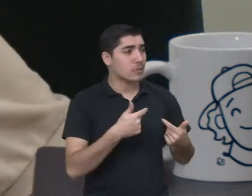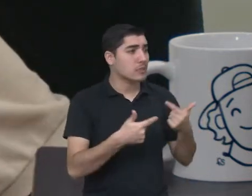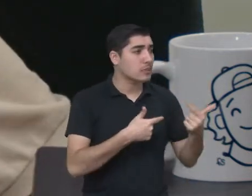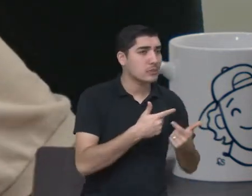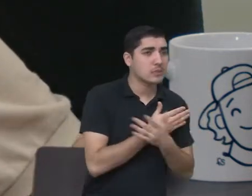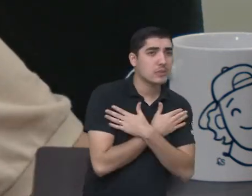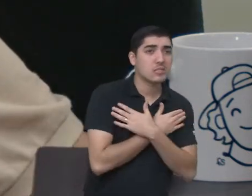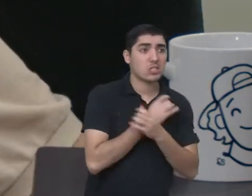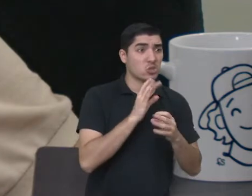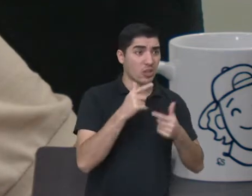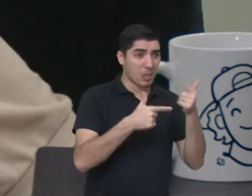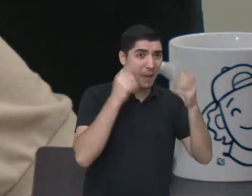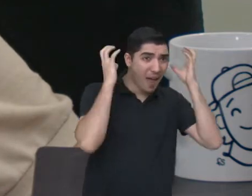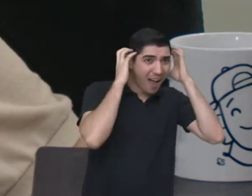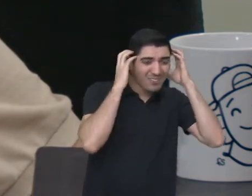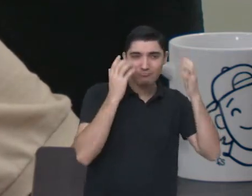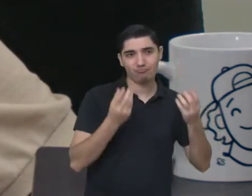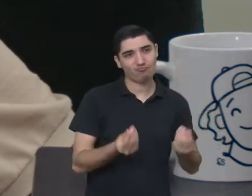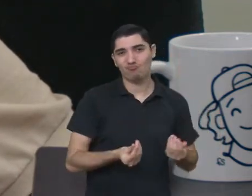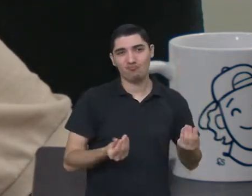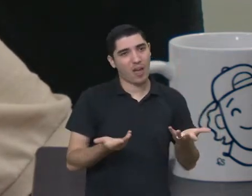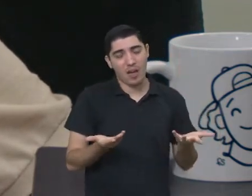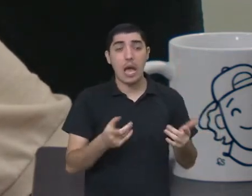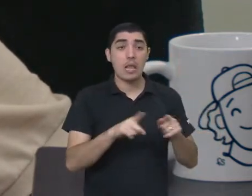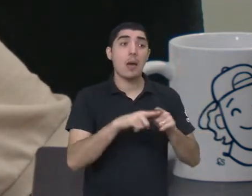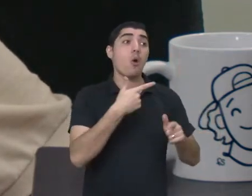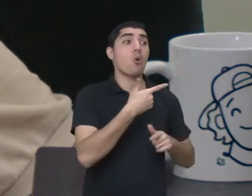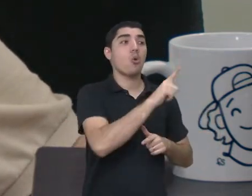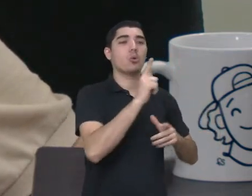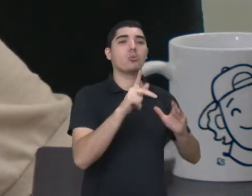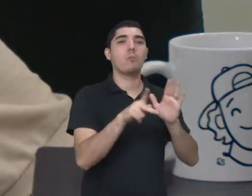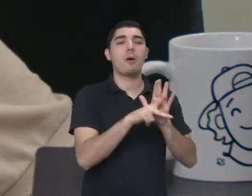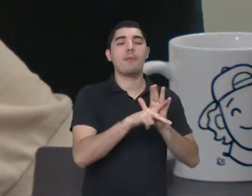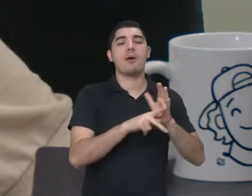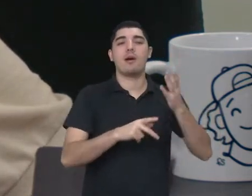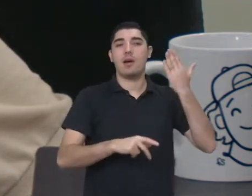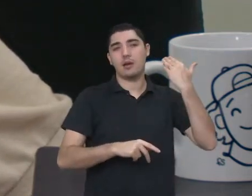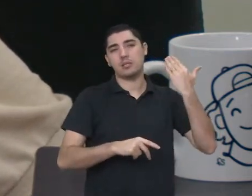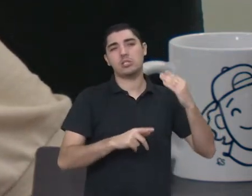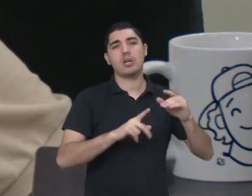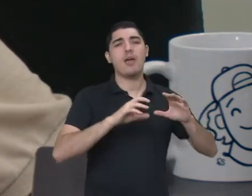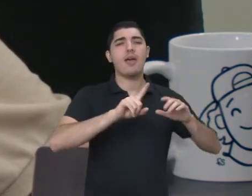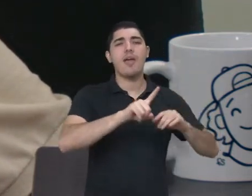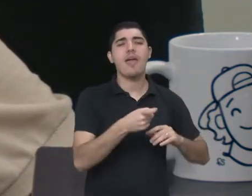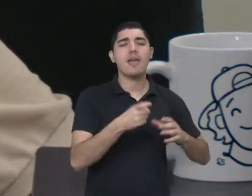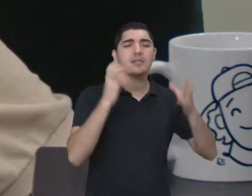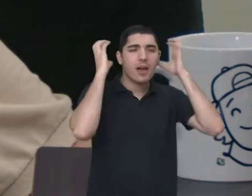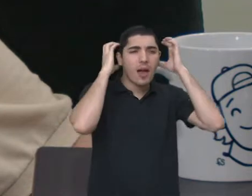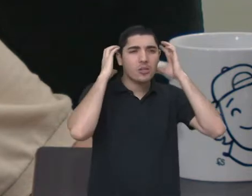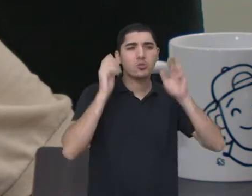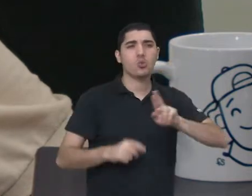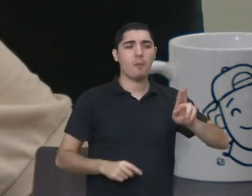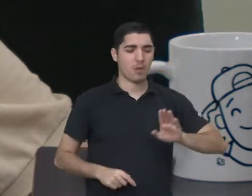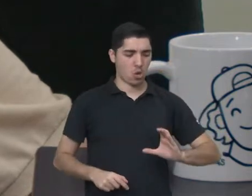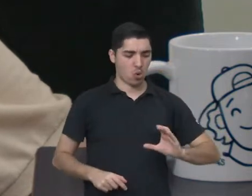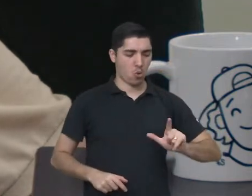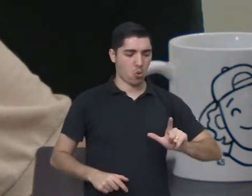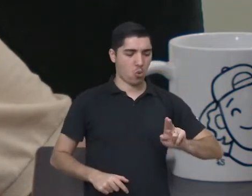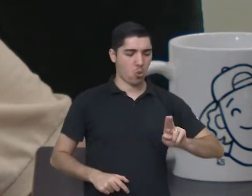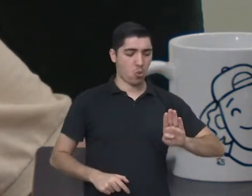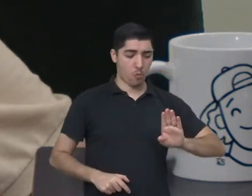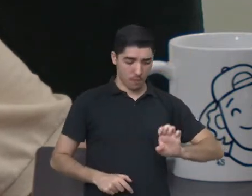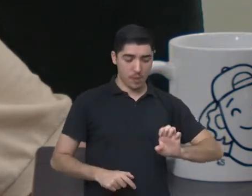em junho, julho de 54. Minha irmã veio nasceu, de colo ainda, veio de colo. Minha irmã nasceu aqui em São José em 54 e estamos aqui, graças a